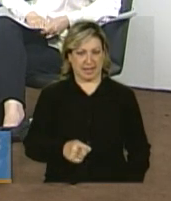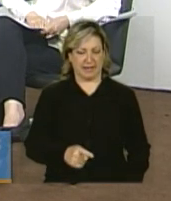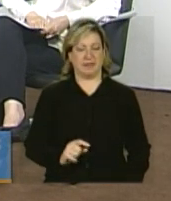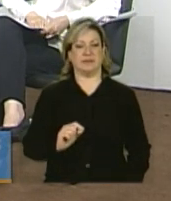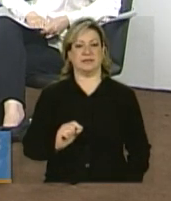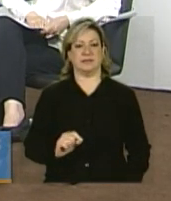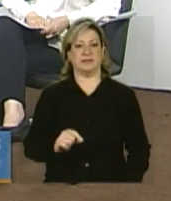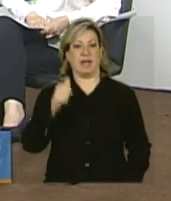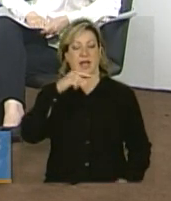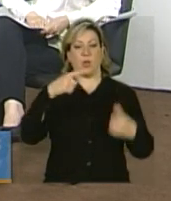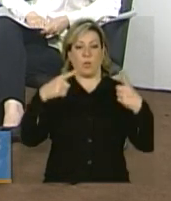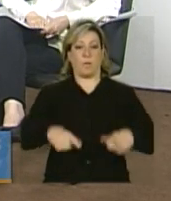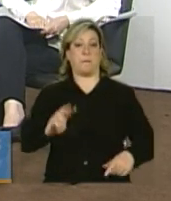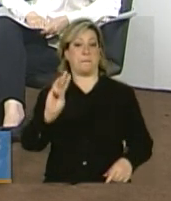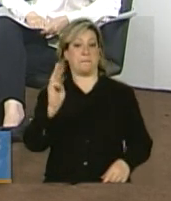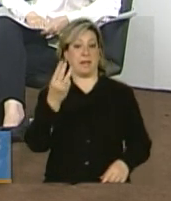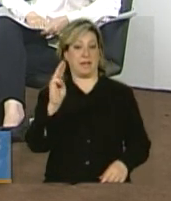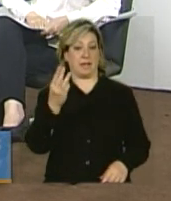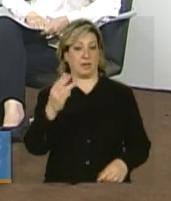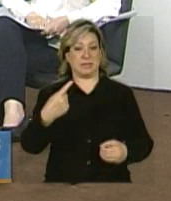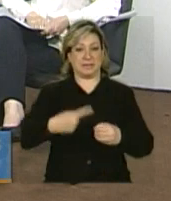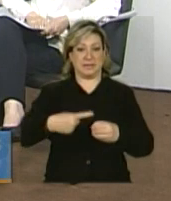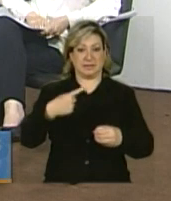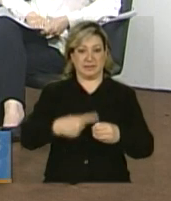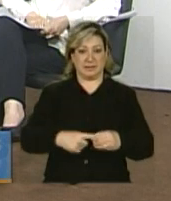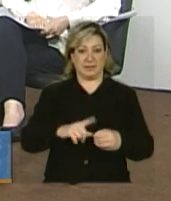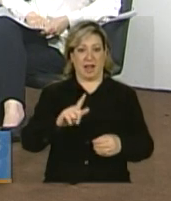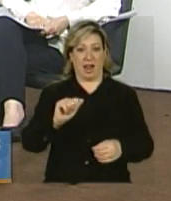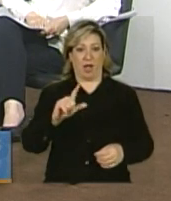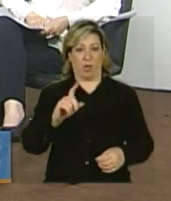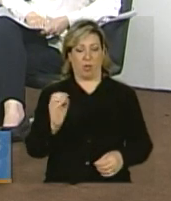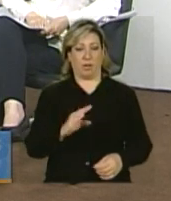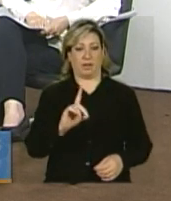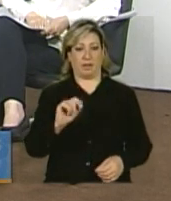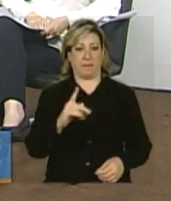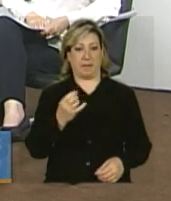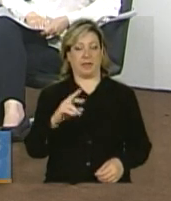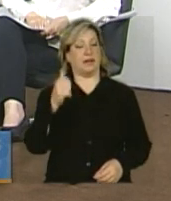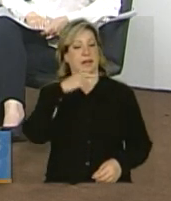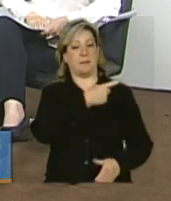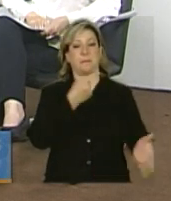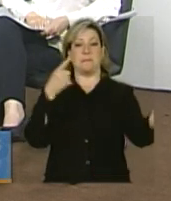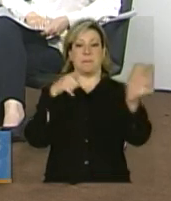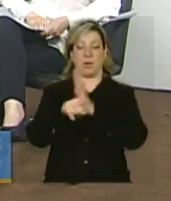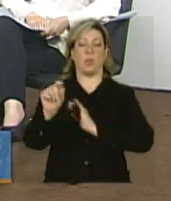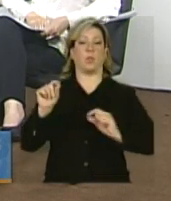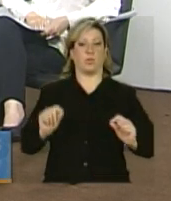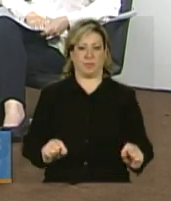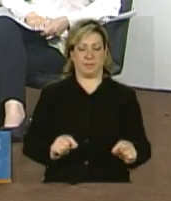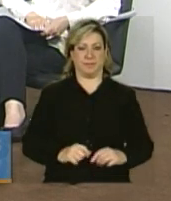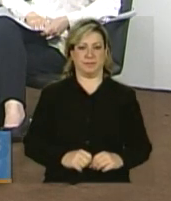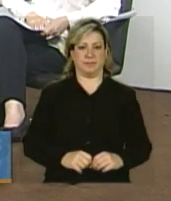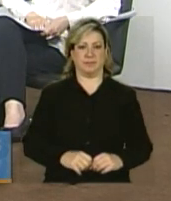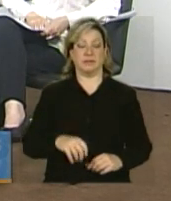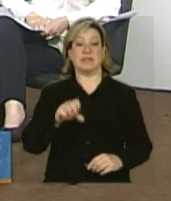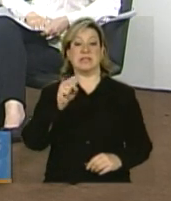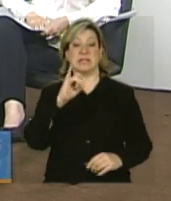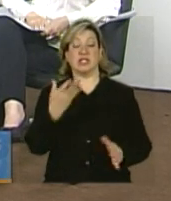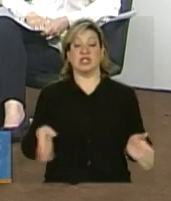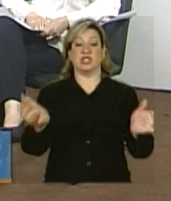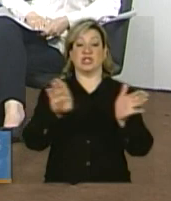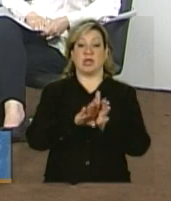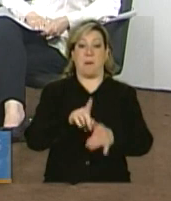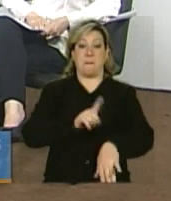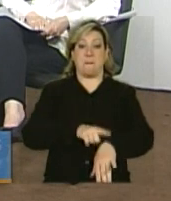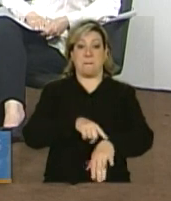ela é do Maranhão, da cidade de Lago da Pedra, e ela pergunta o seguinte: se chegar o prazo